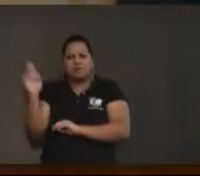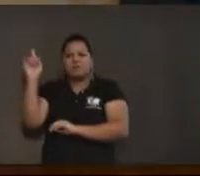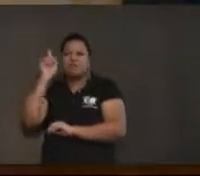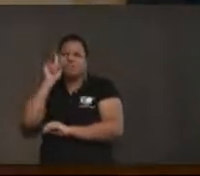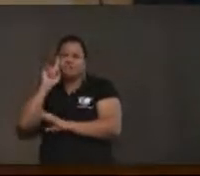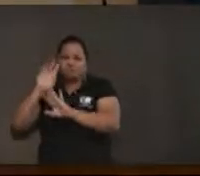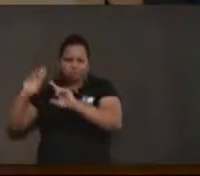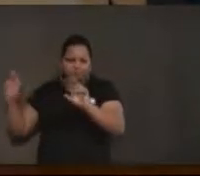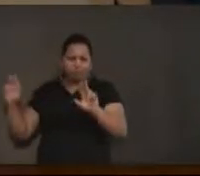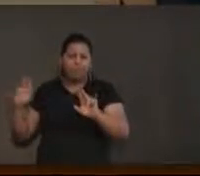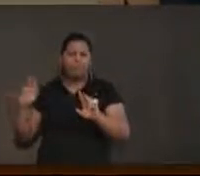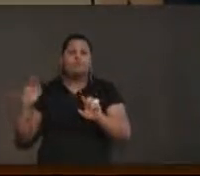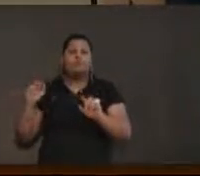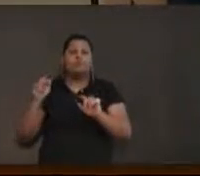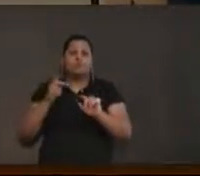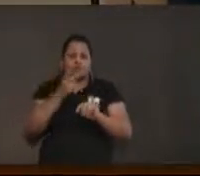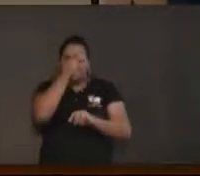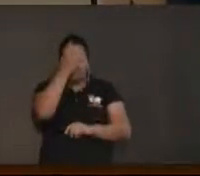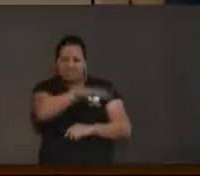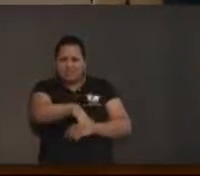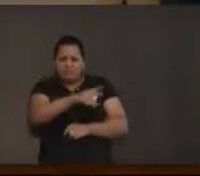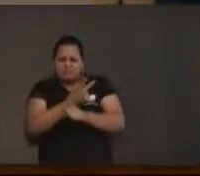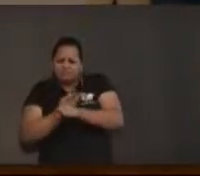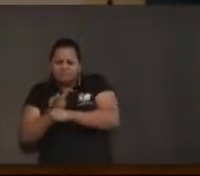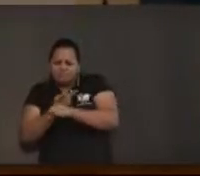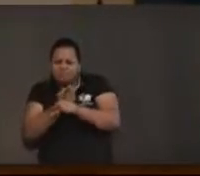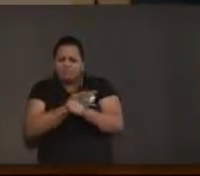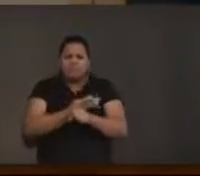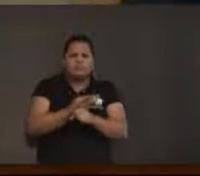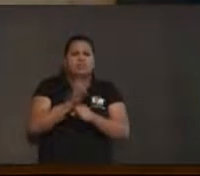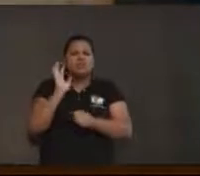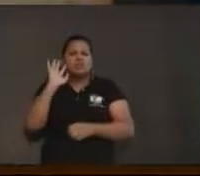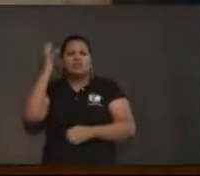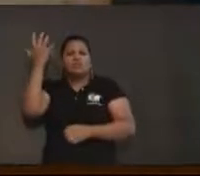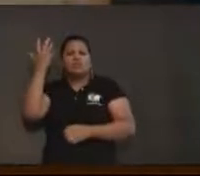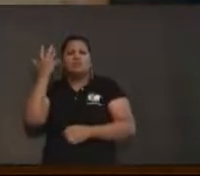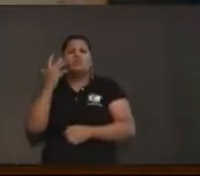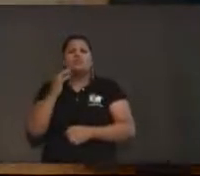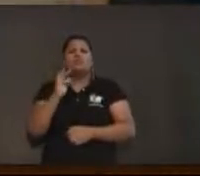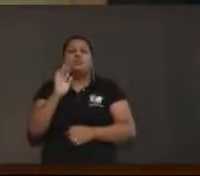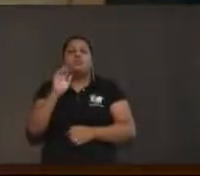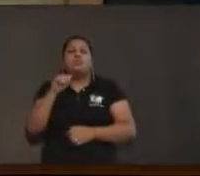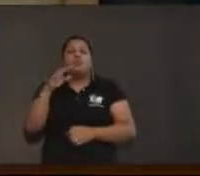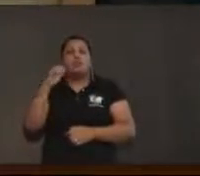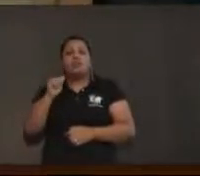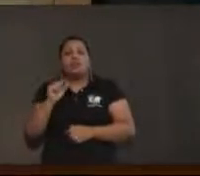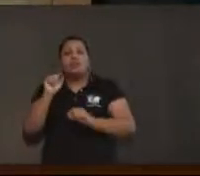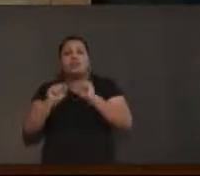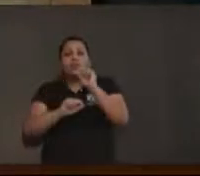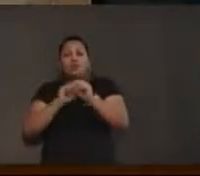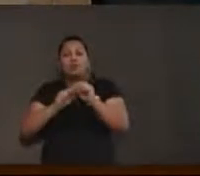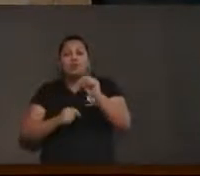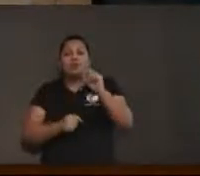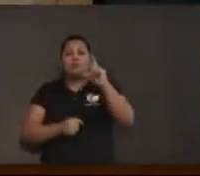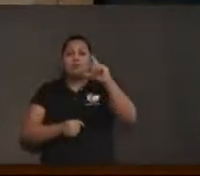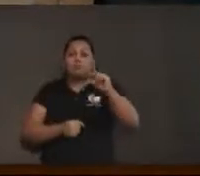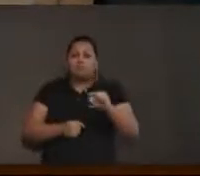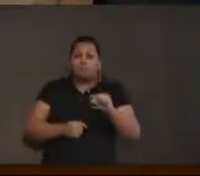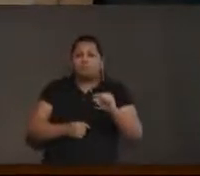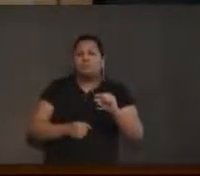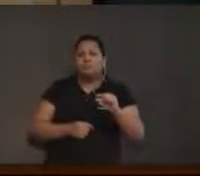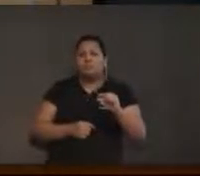fraca de um problema de equações usando minimização ou seja um mínimo do funcional associado ao problema